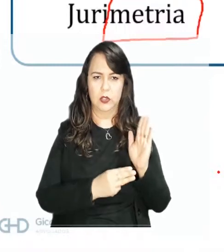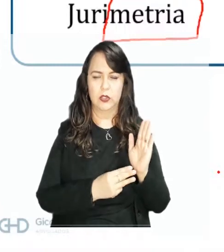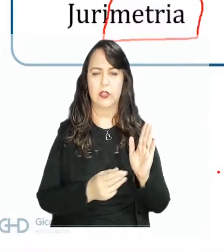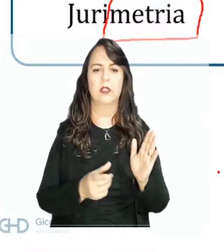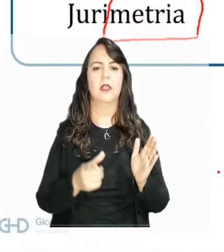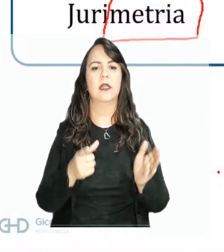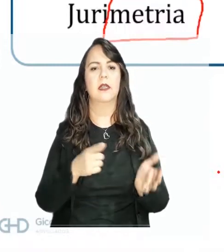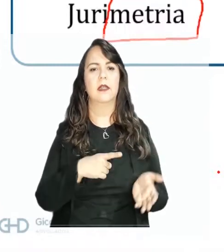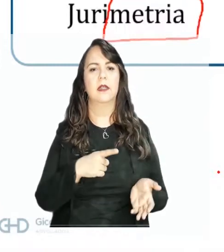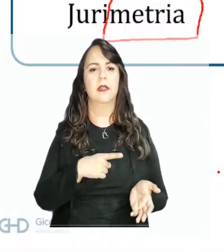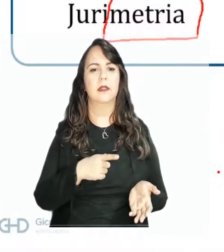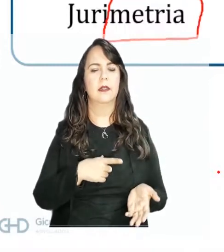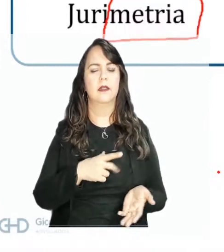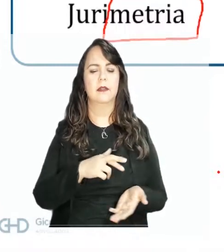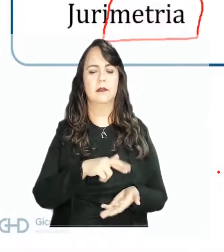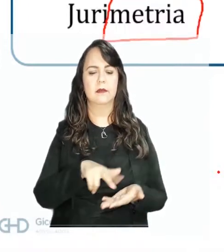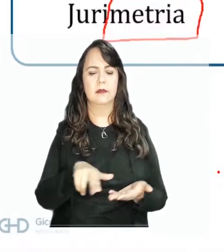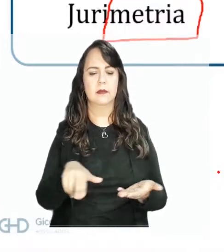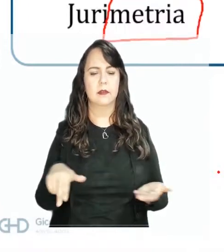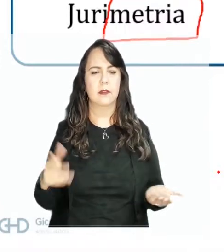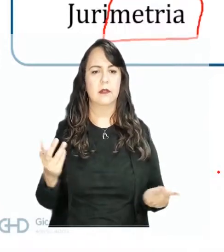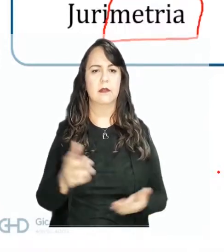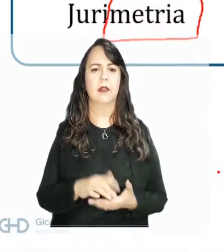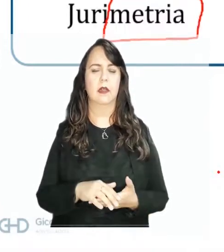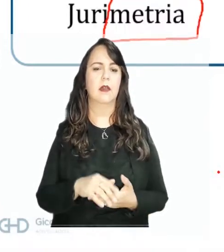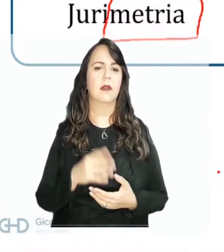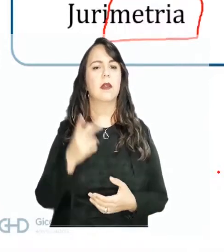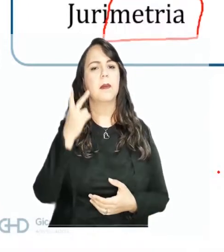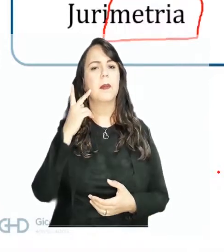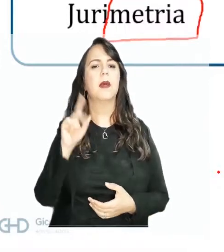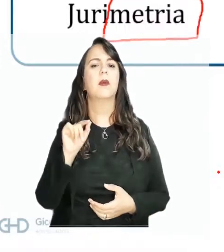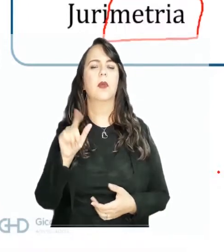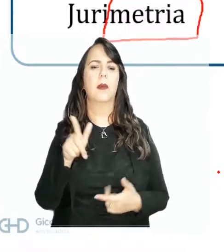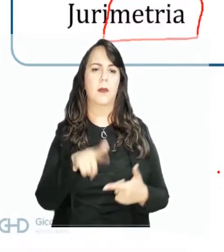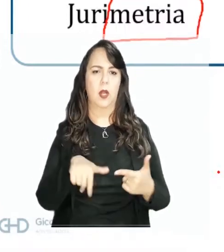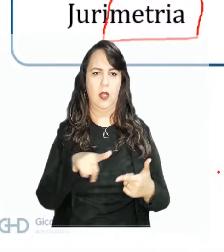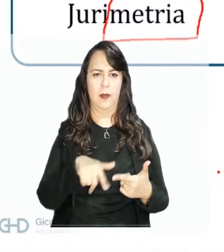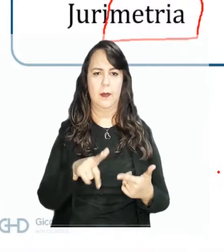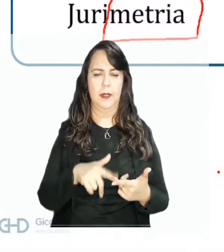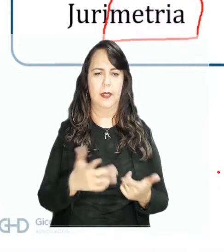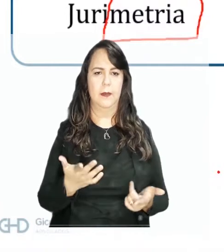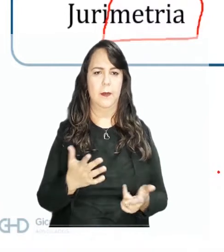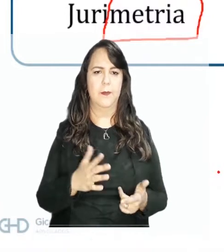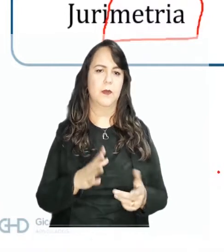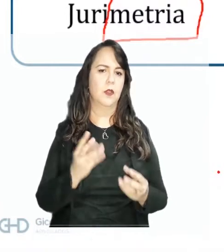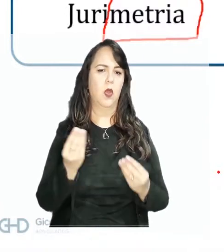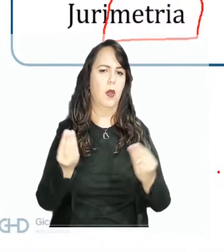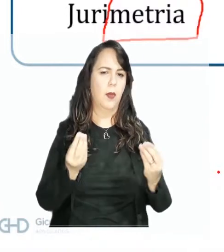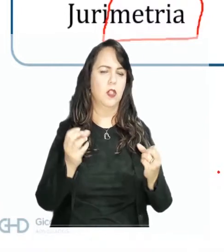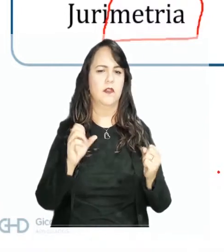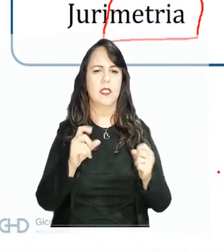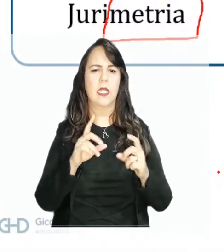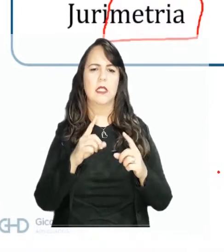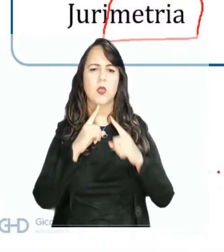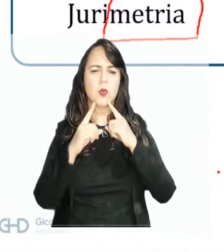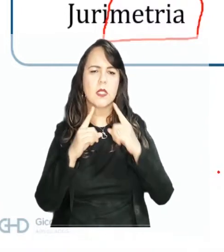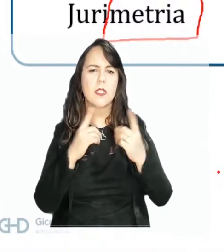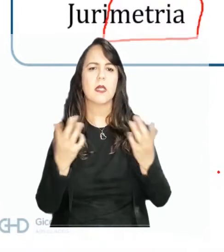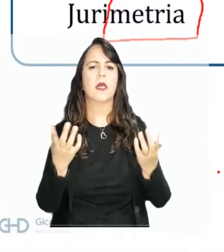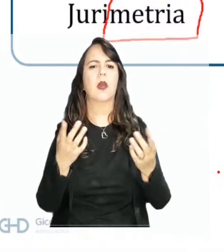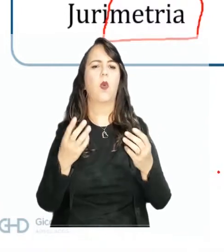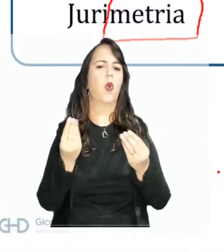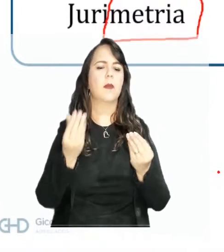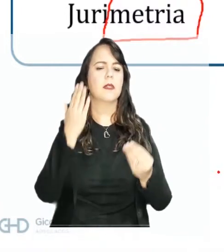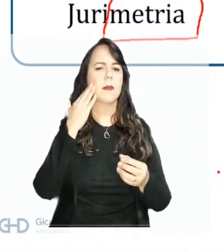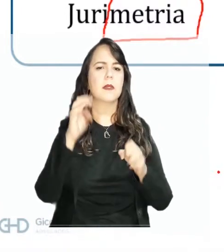teóricas para aquele tipo de problema. E eu poderia fazer toda uma discussão de como funciona a estrutura de incentivos para os agentes